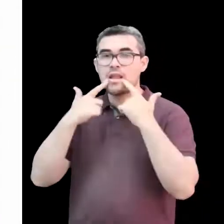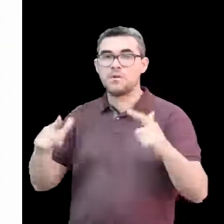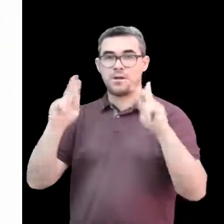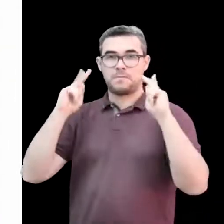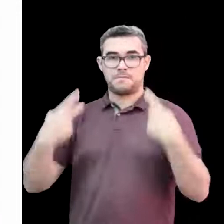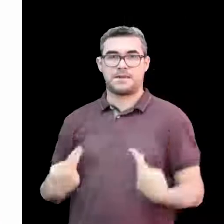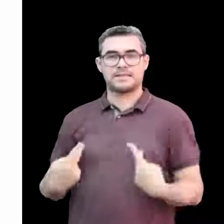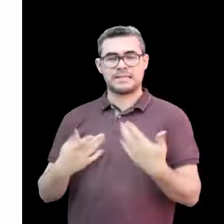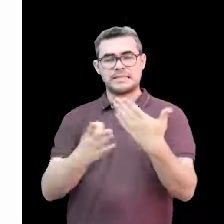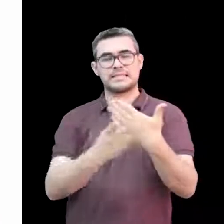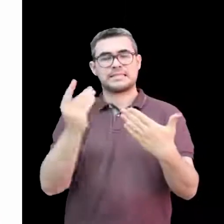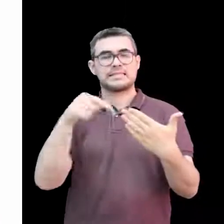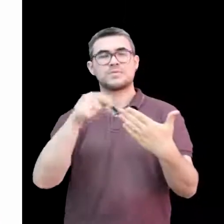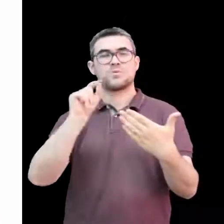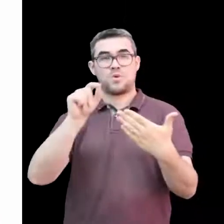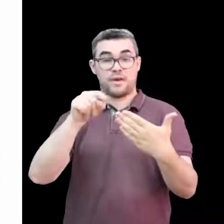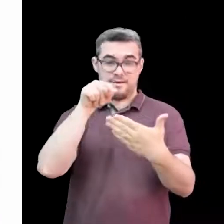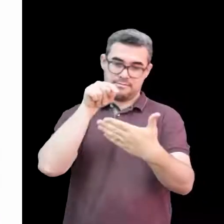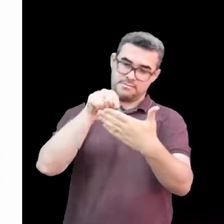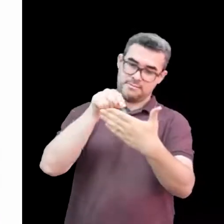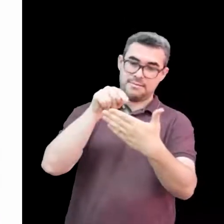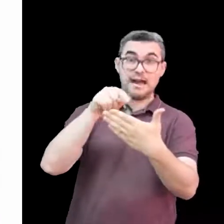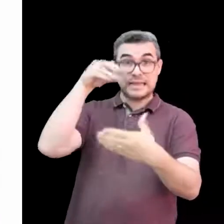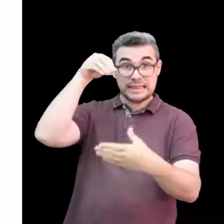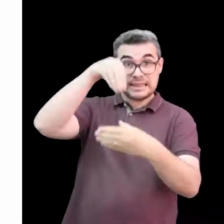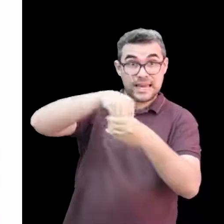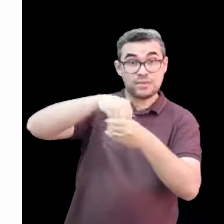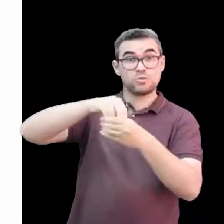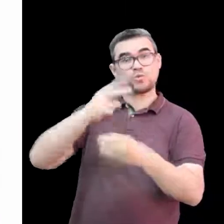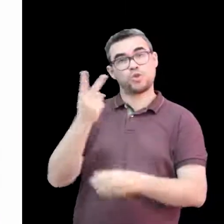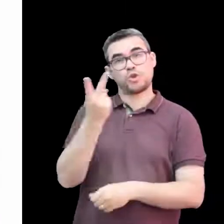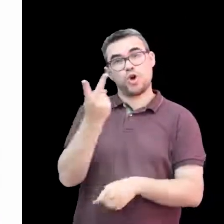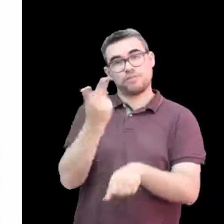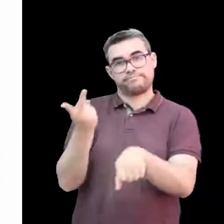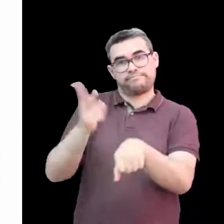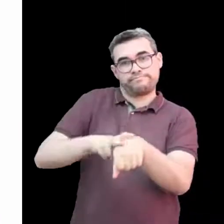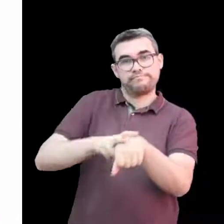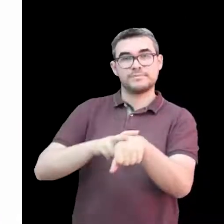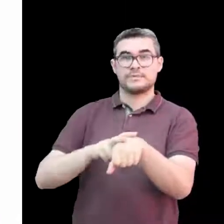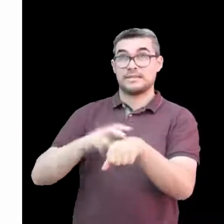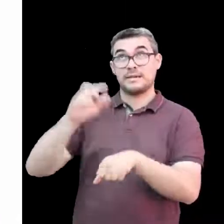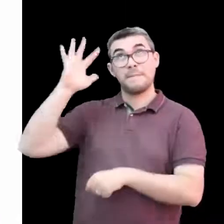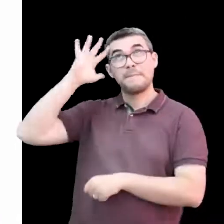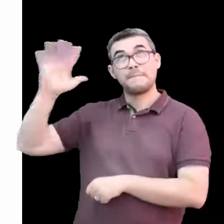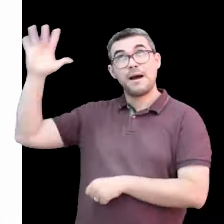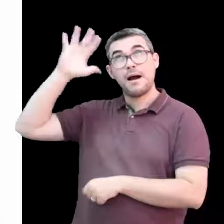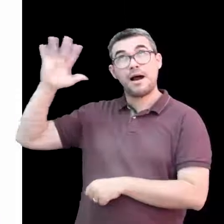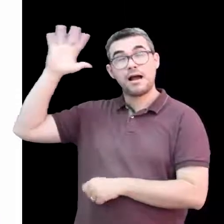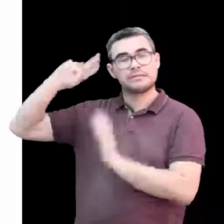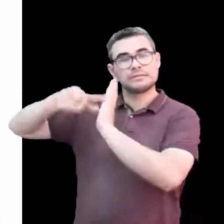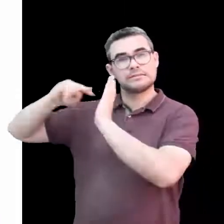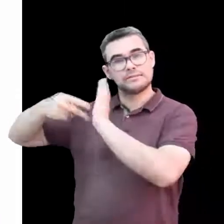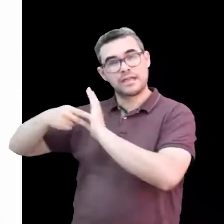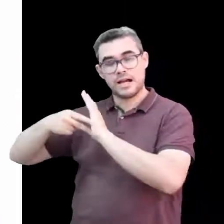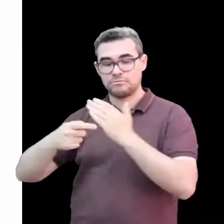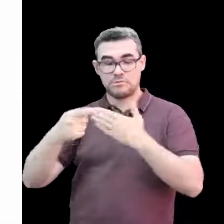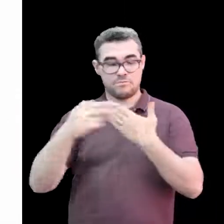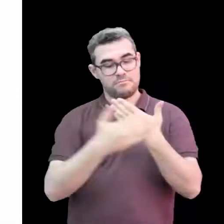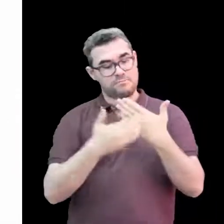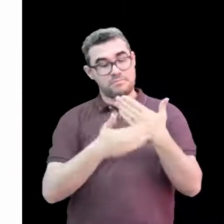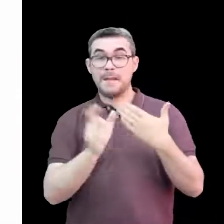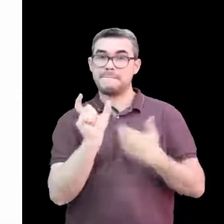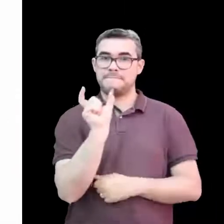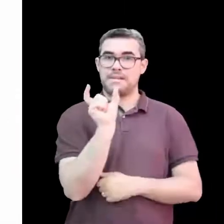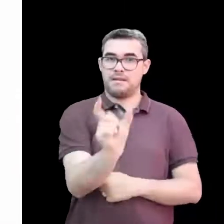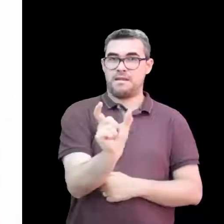um guardador de lugar de cada ideia dentro da língua. Faz a união do sentido com a imagem acústica.